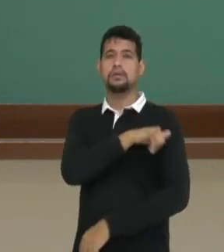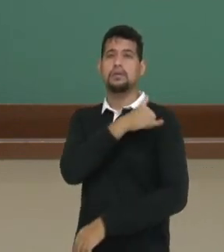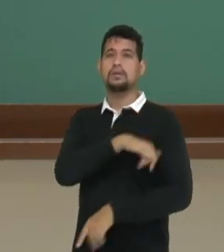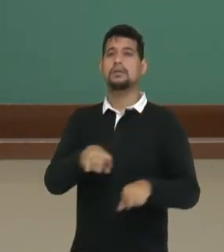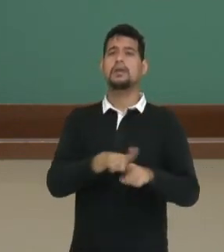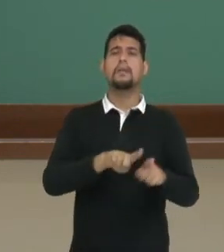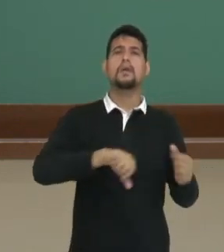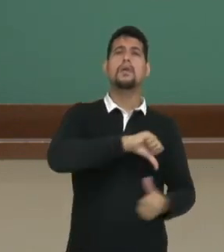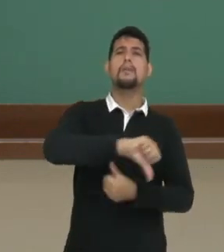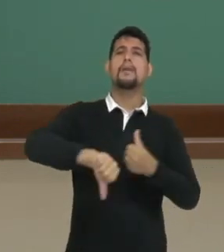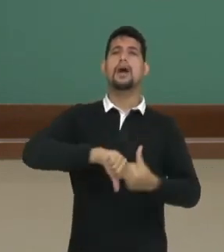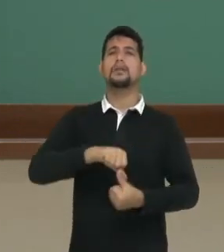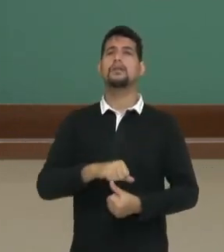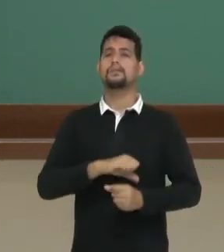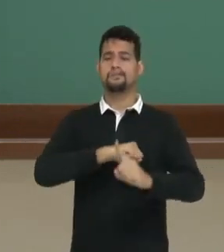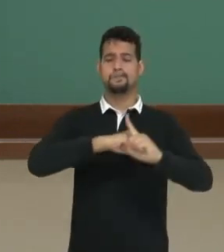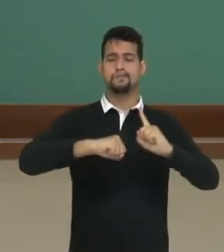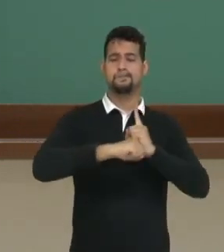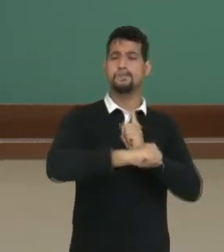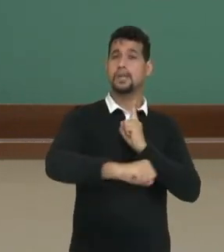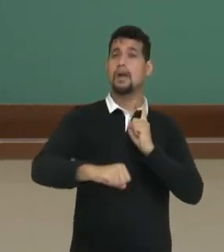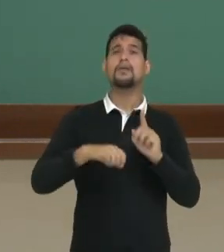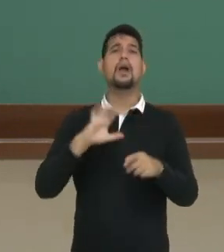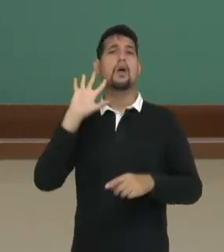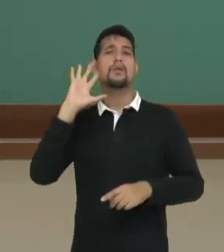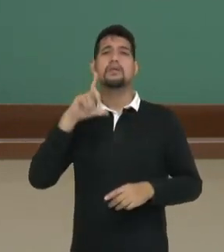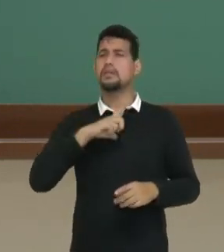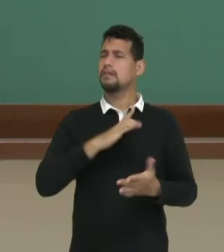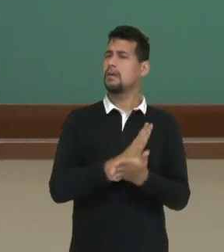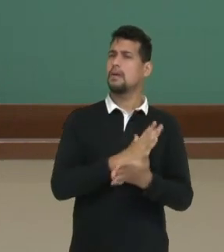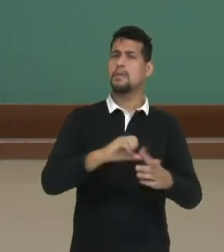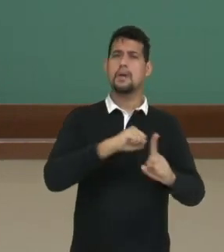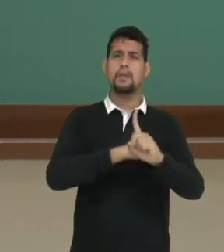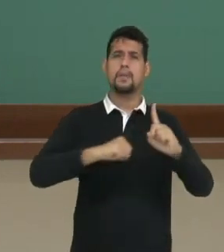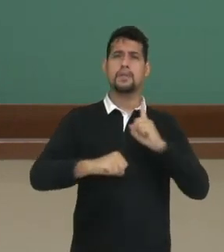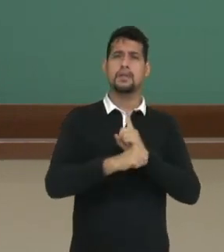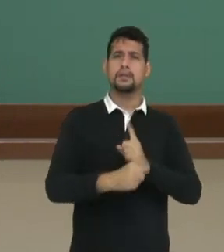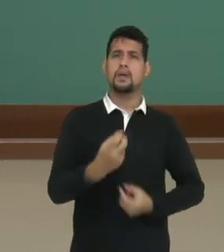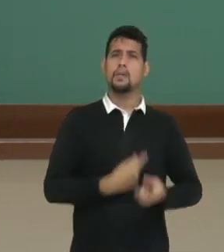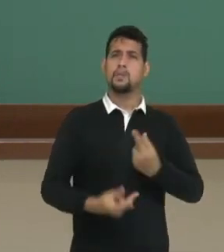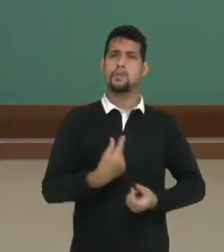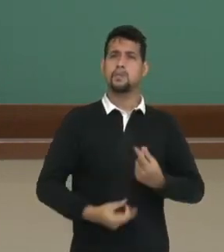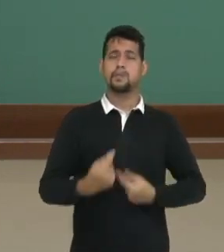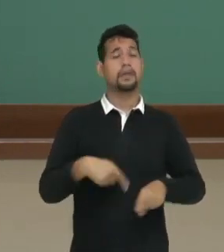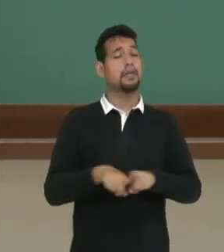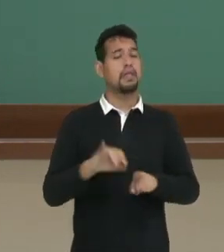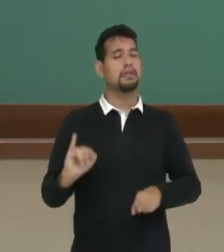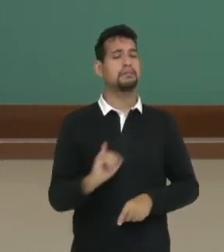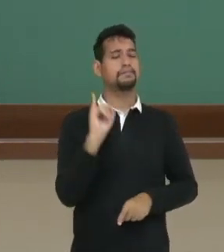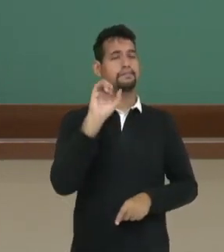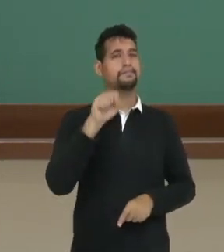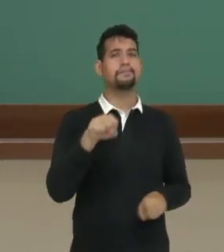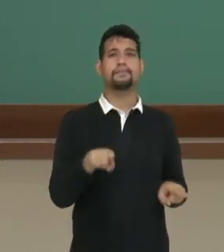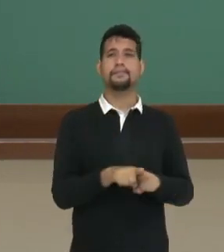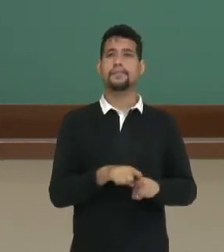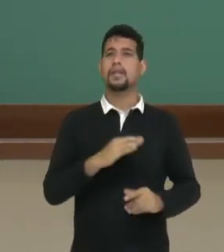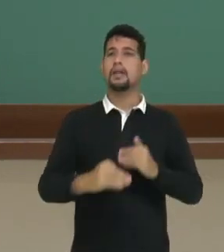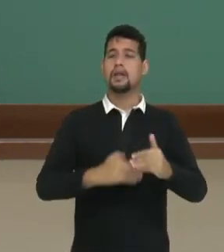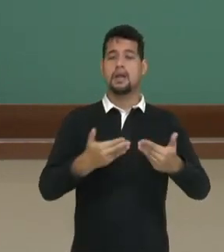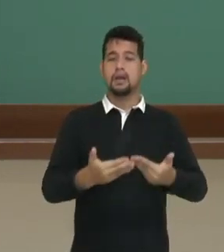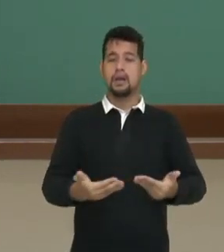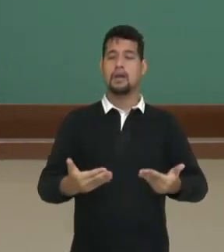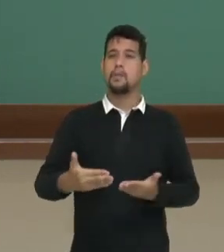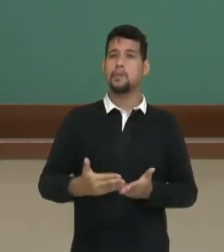as mudanças sociais, né, a gente viu aí algumas mudanças econômicas também importantes a partir aí da abertura